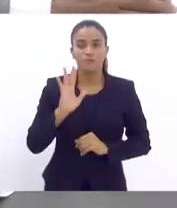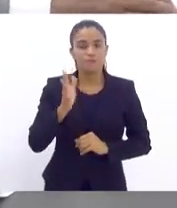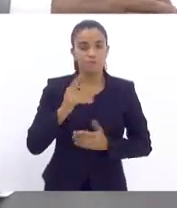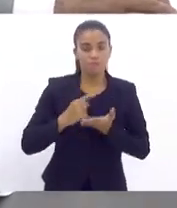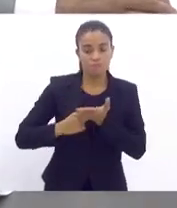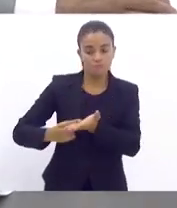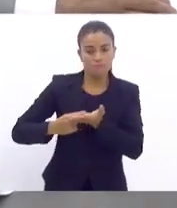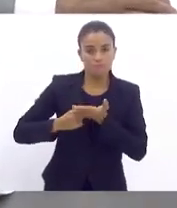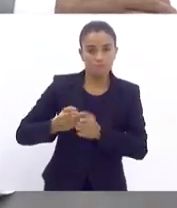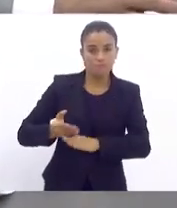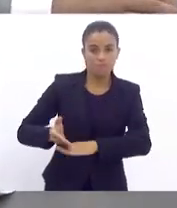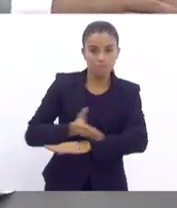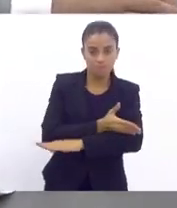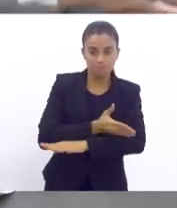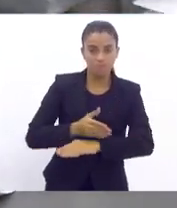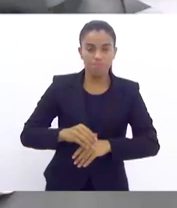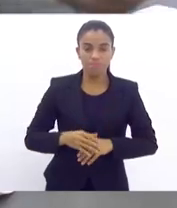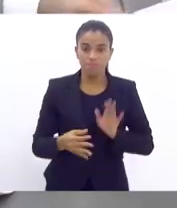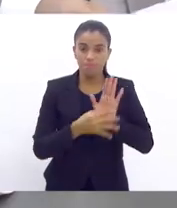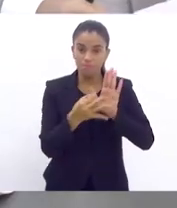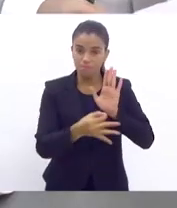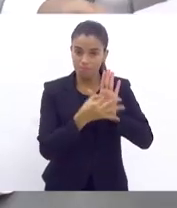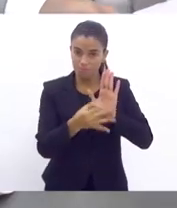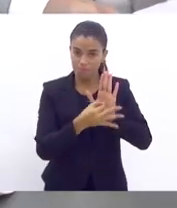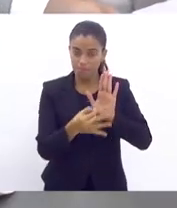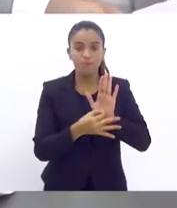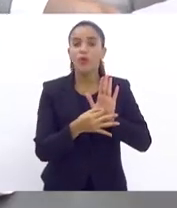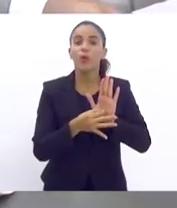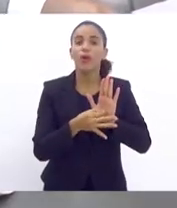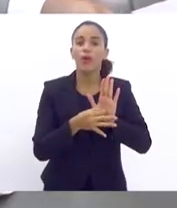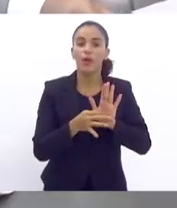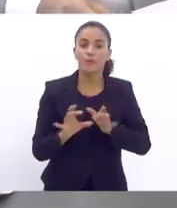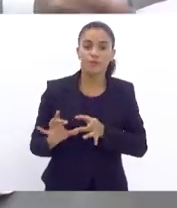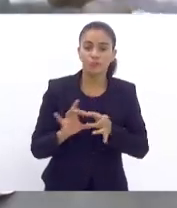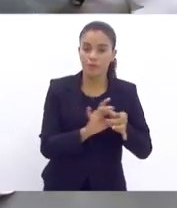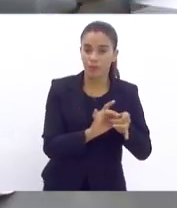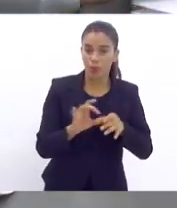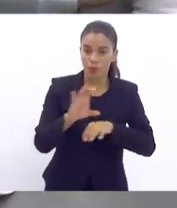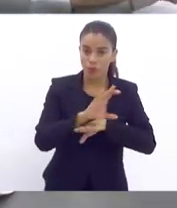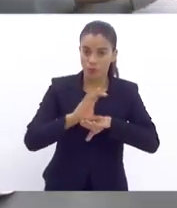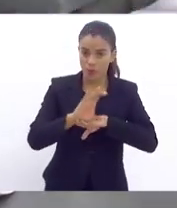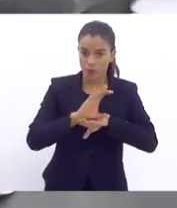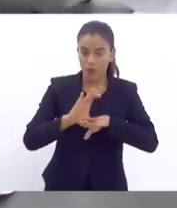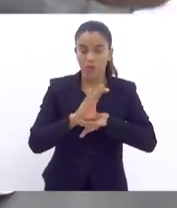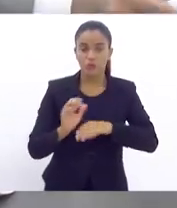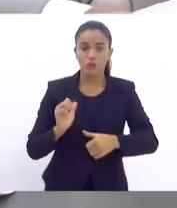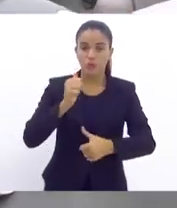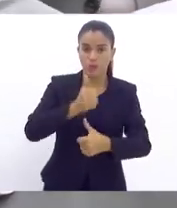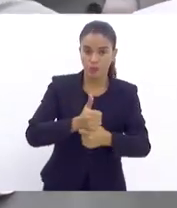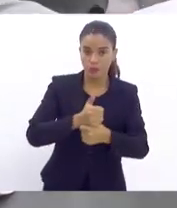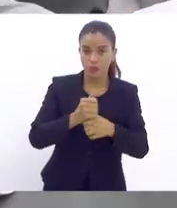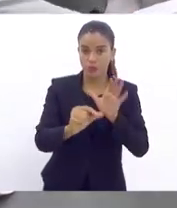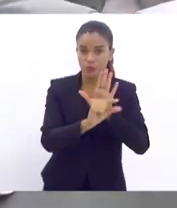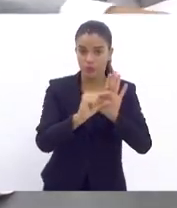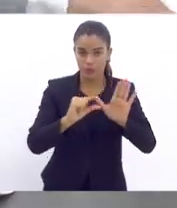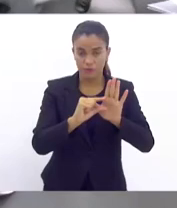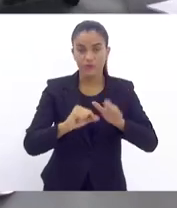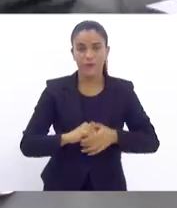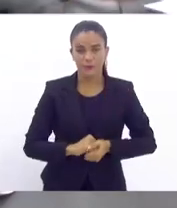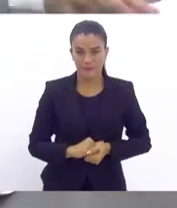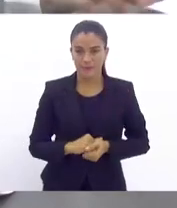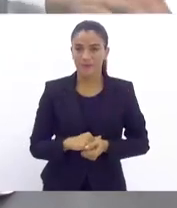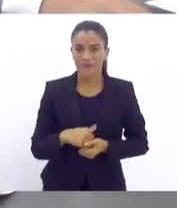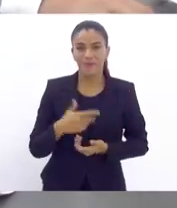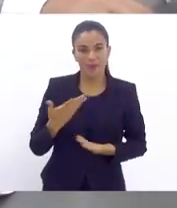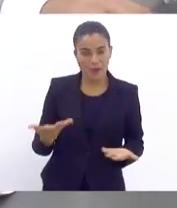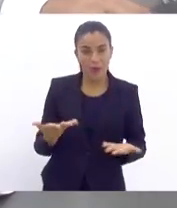anterior o parecer do relator é pela constitucionalidade com emendas concluindo por substitutivo Então vou